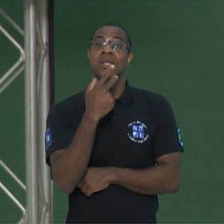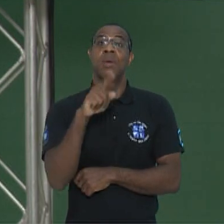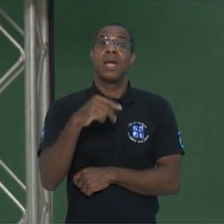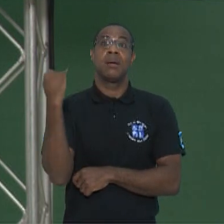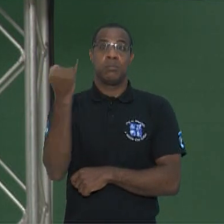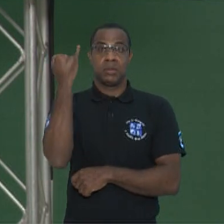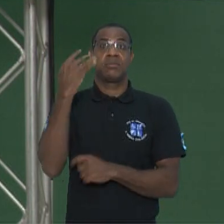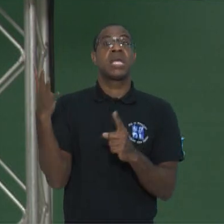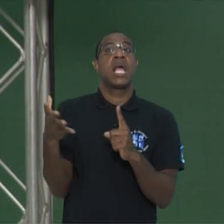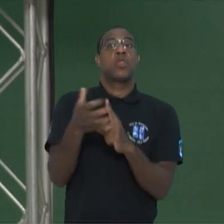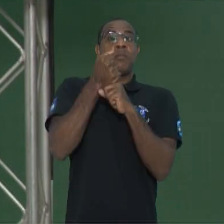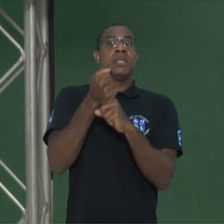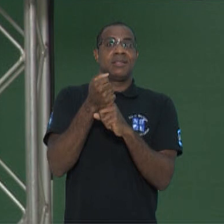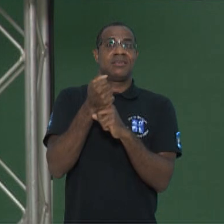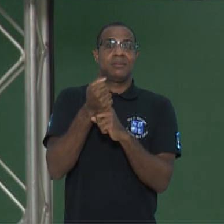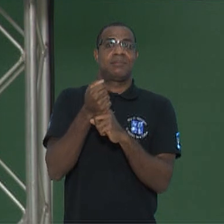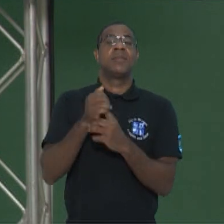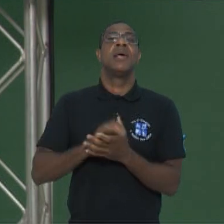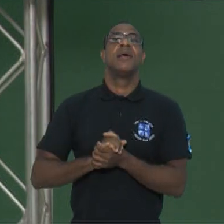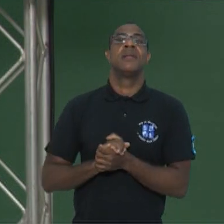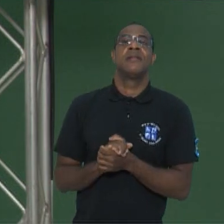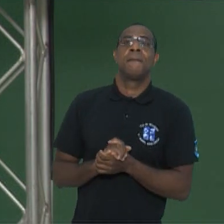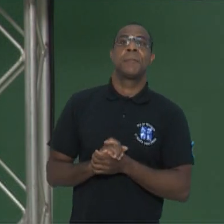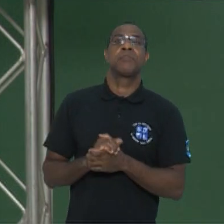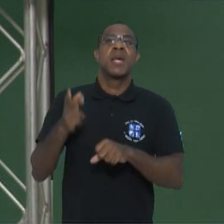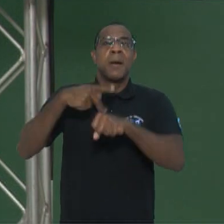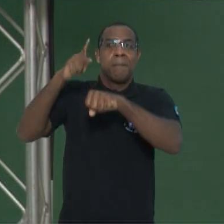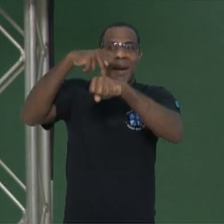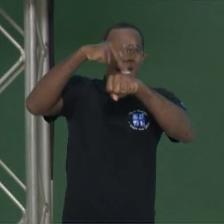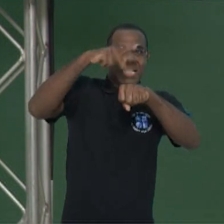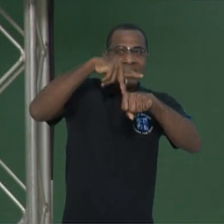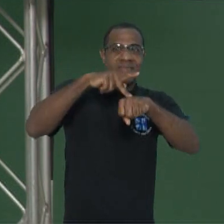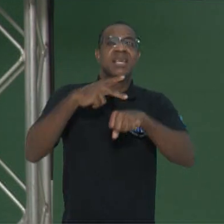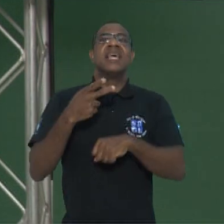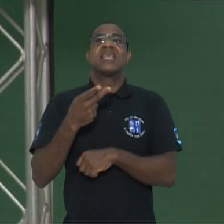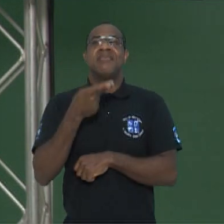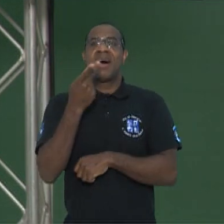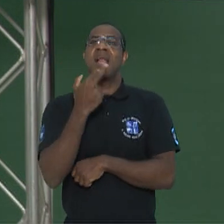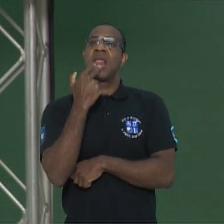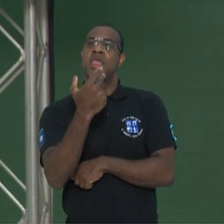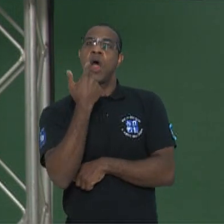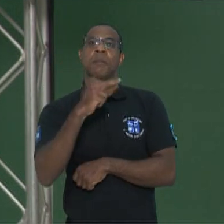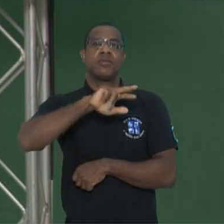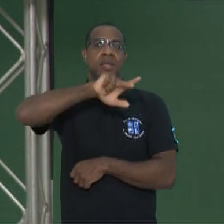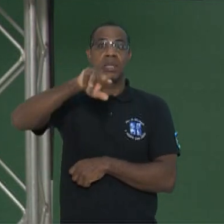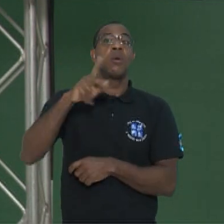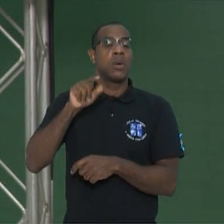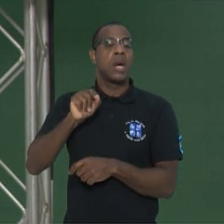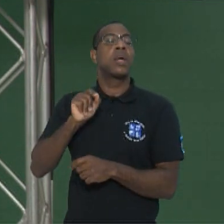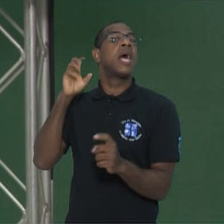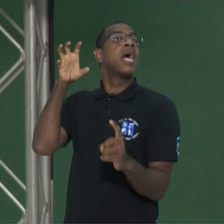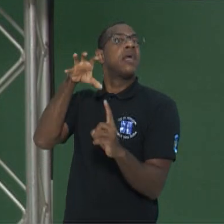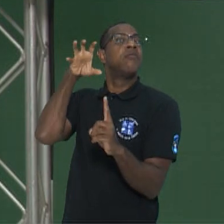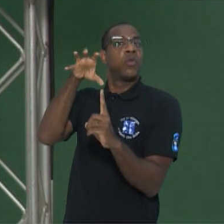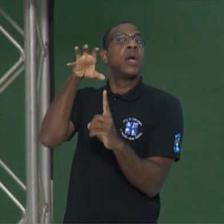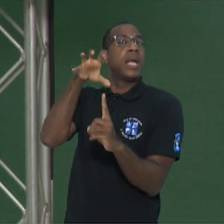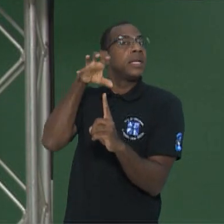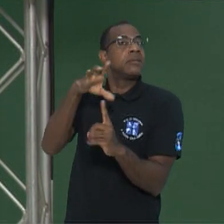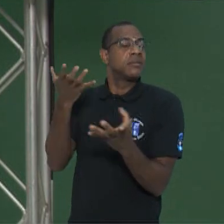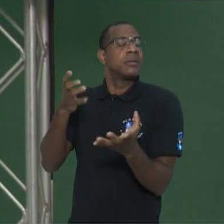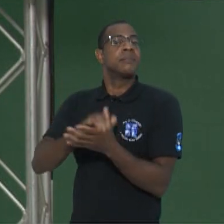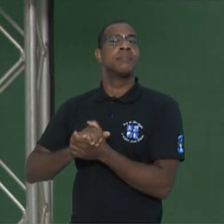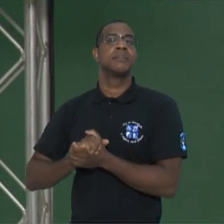dominação. Então, se os países que dominam falam determinado idioma, isso vai fazer parte da influência que eles vão exercer sobre outras áreas do